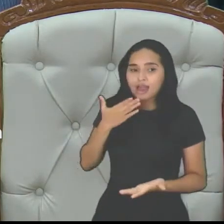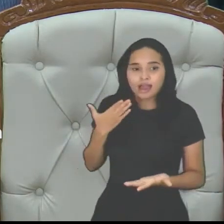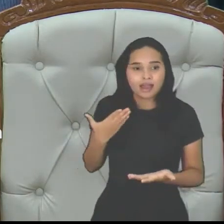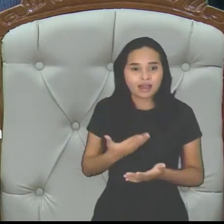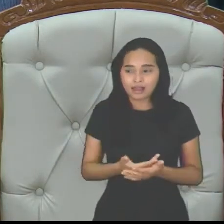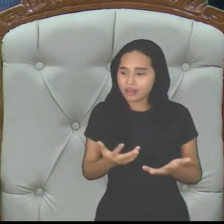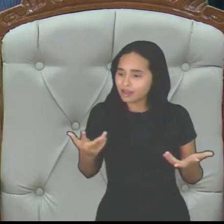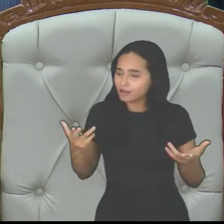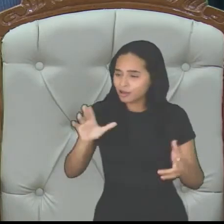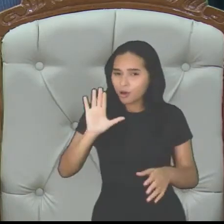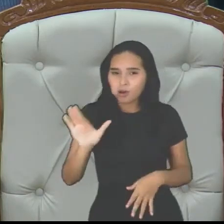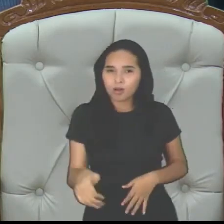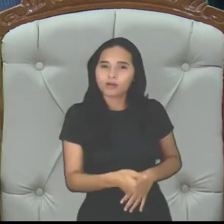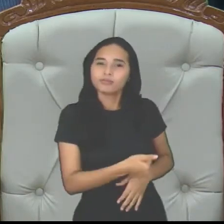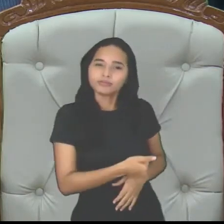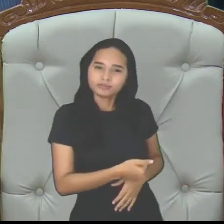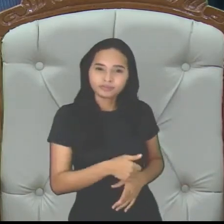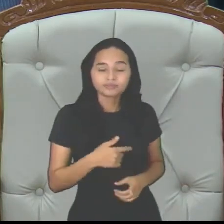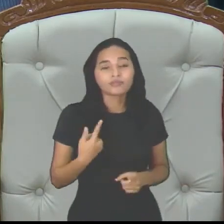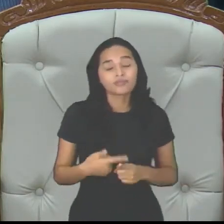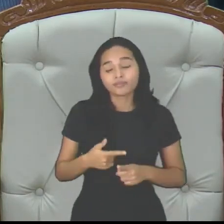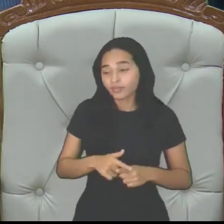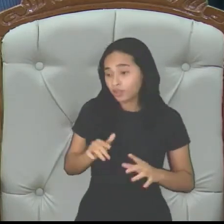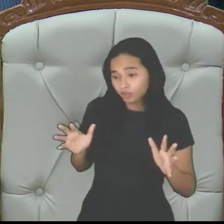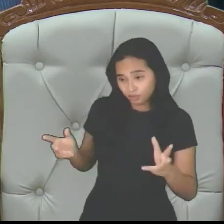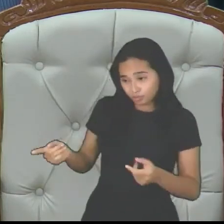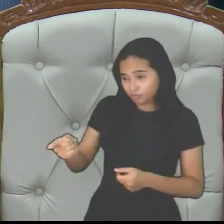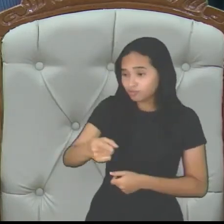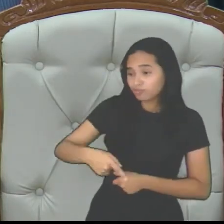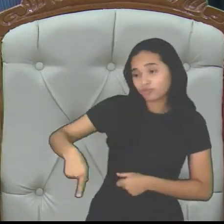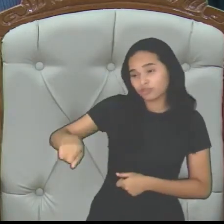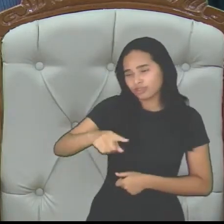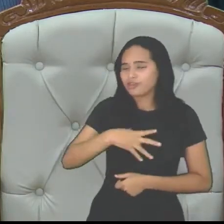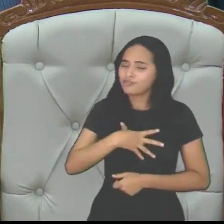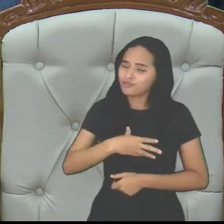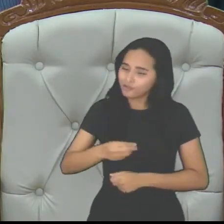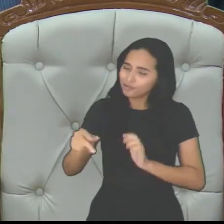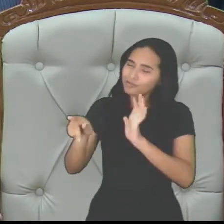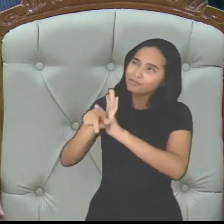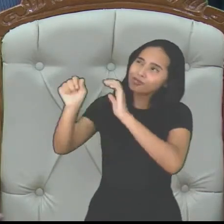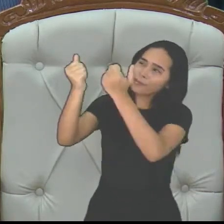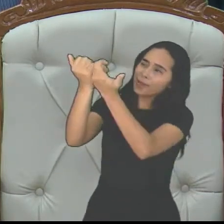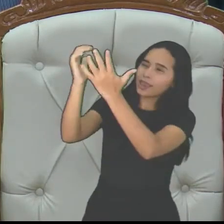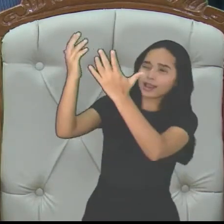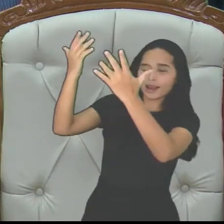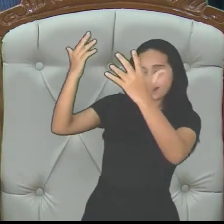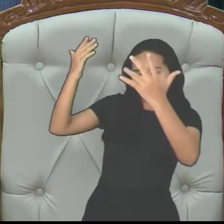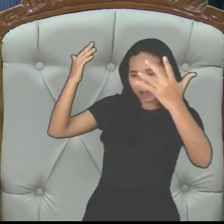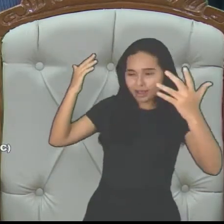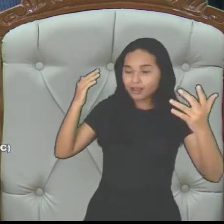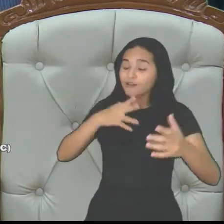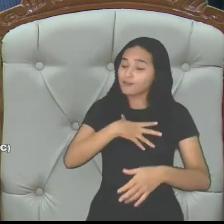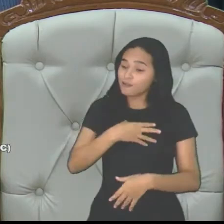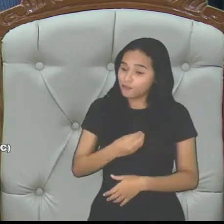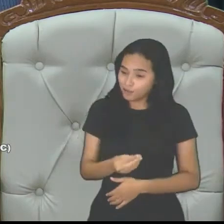ladrão. Porque todos vós sois filhos da luz e filhos do dia.